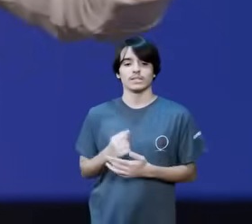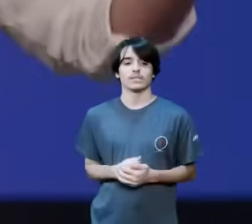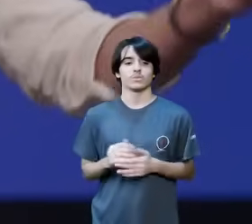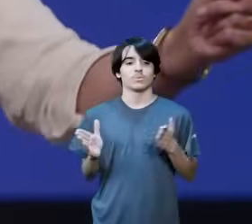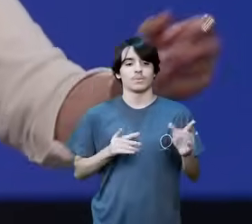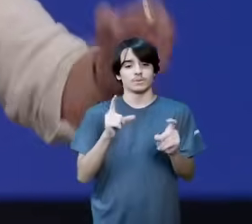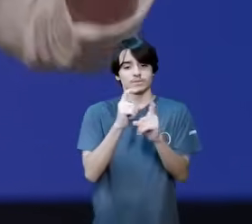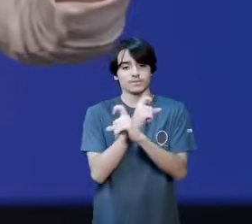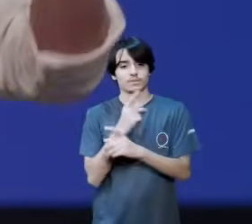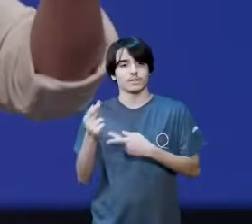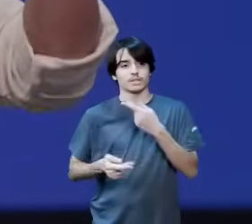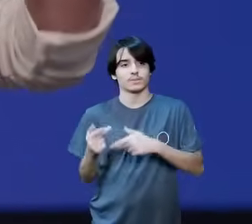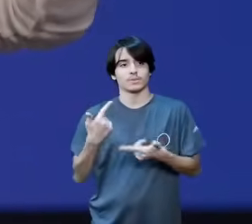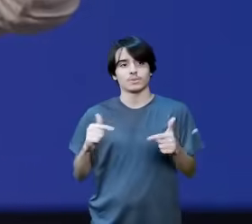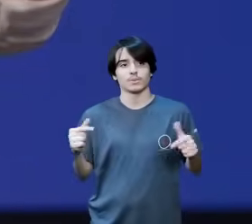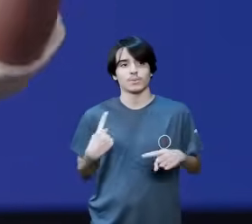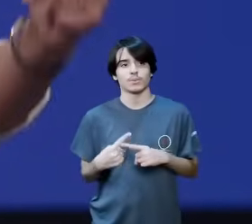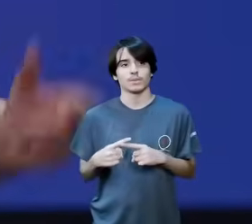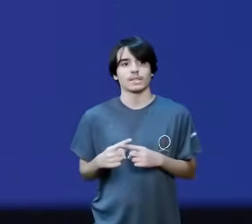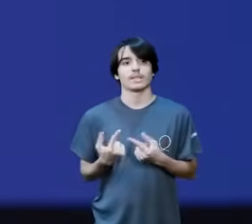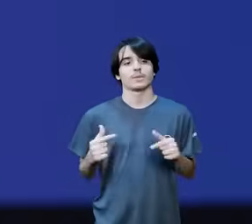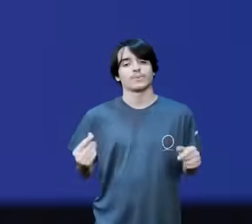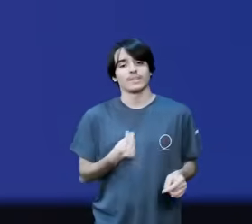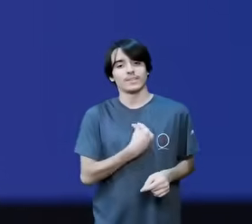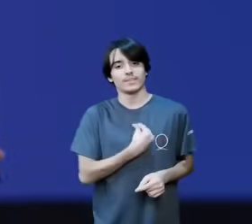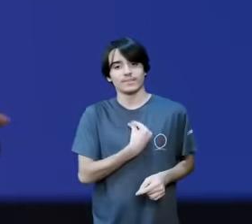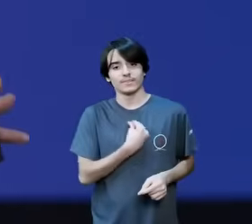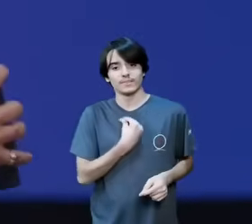com Ele relacionamento. Porque não tem vida devocional.